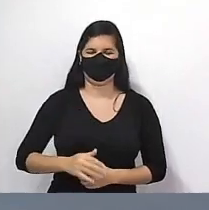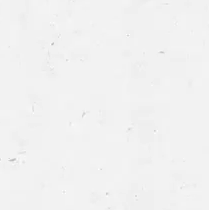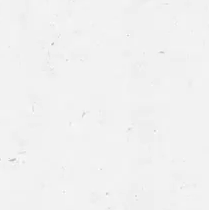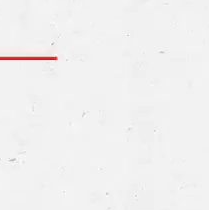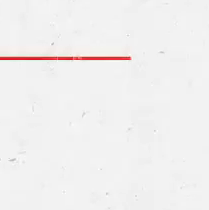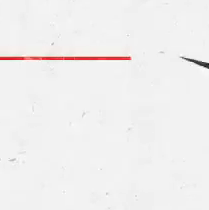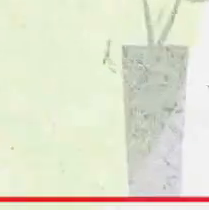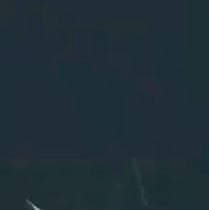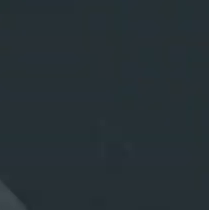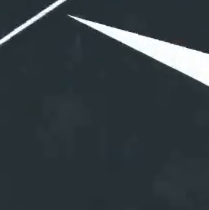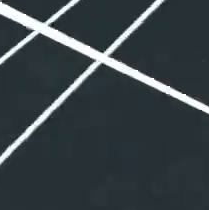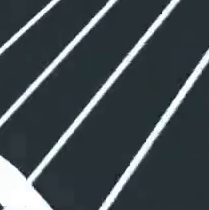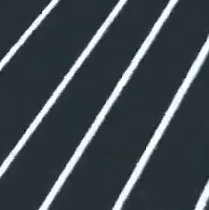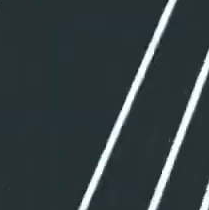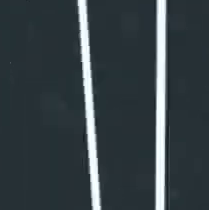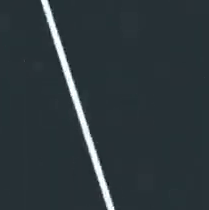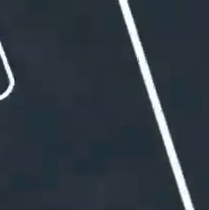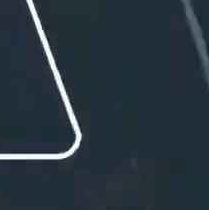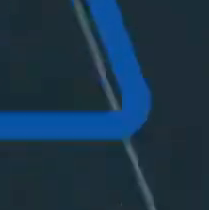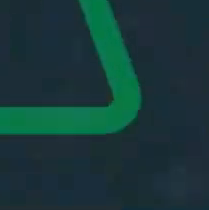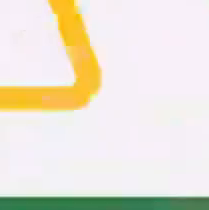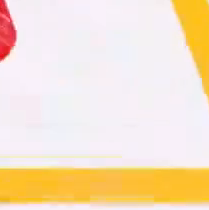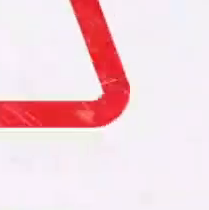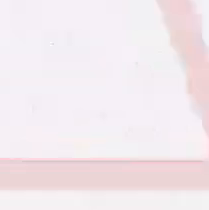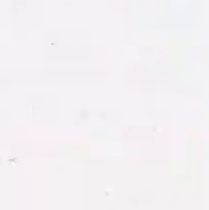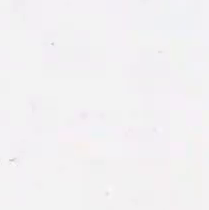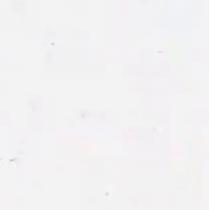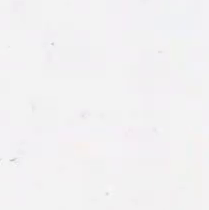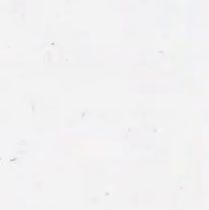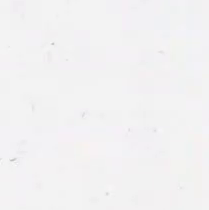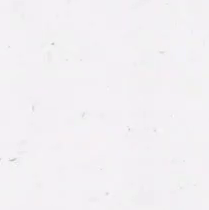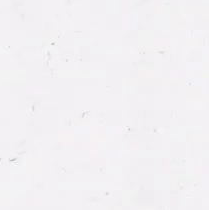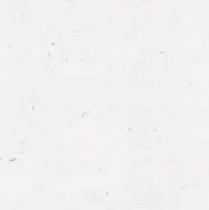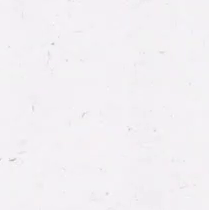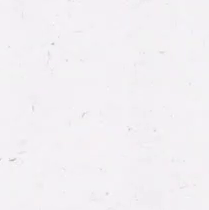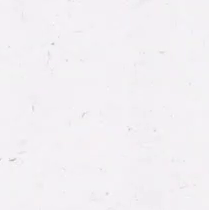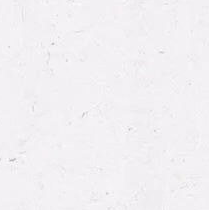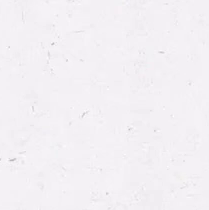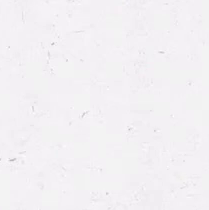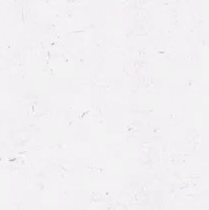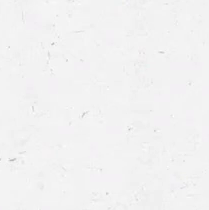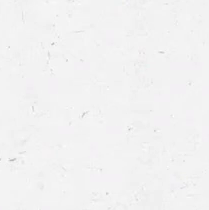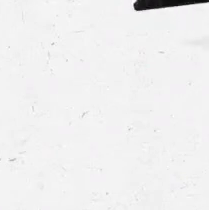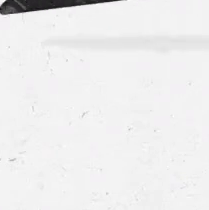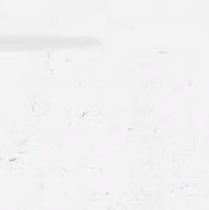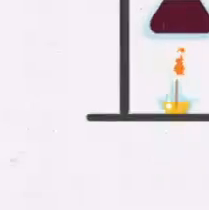tchau.